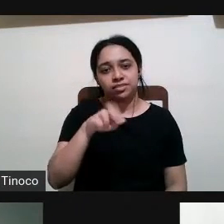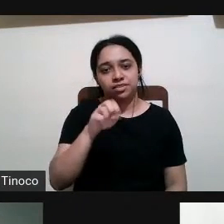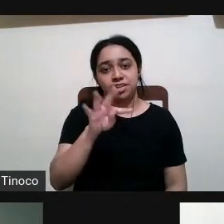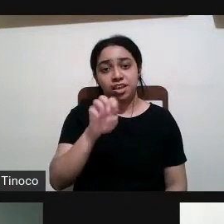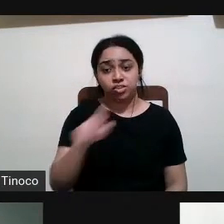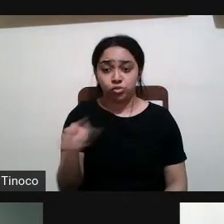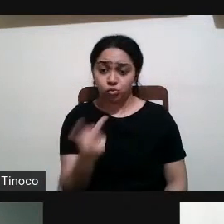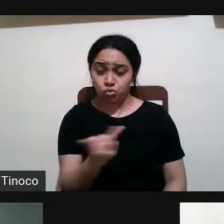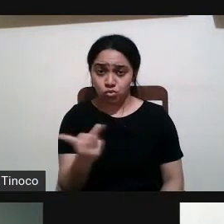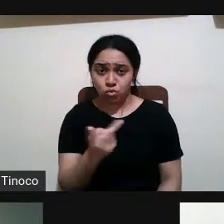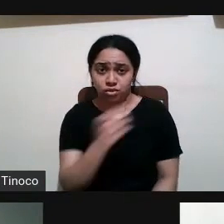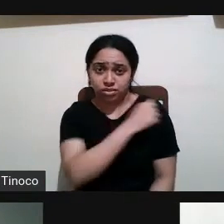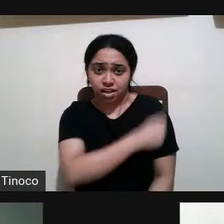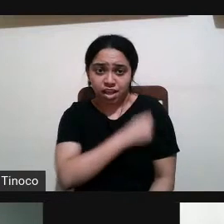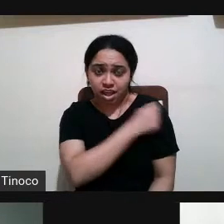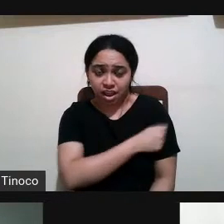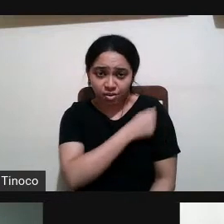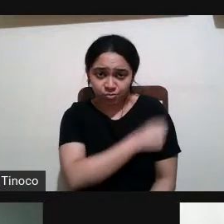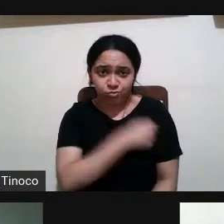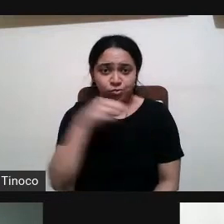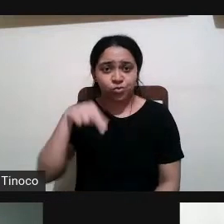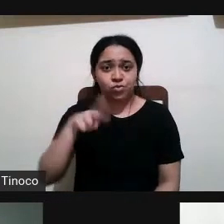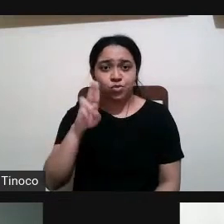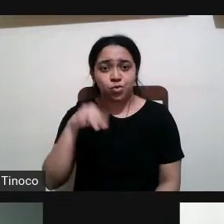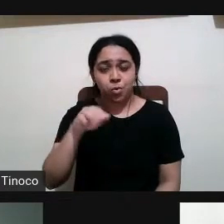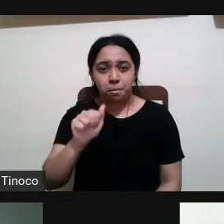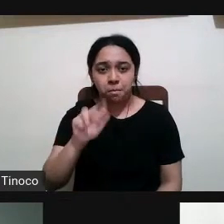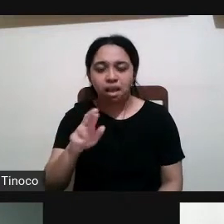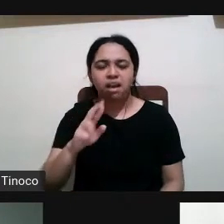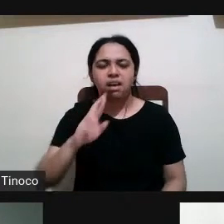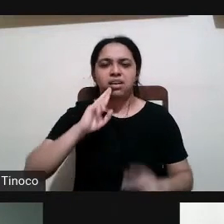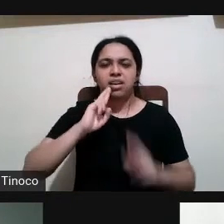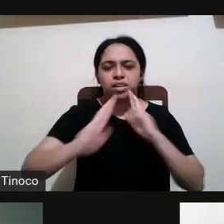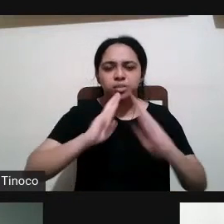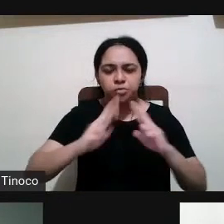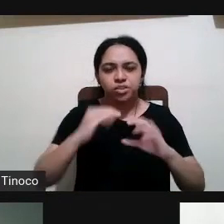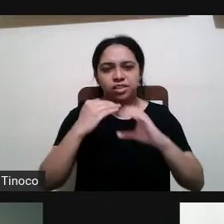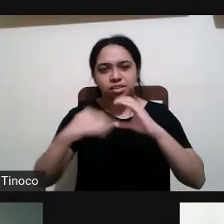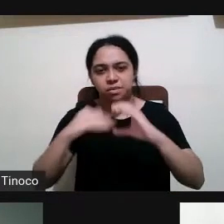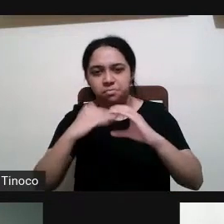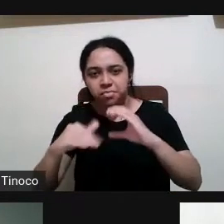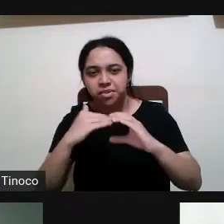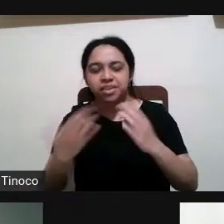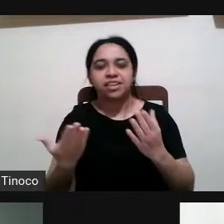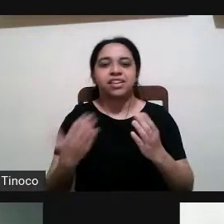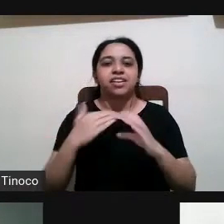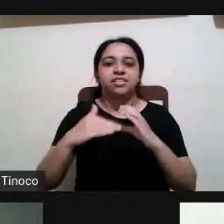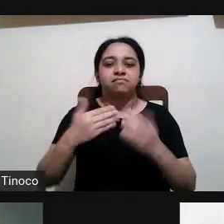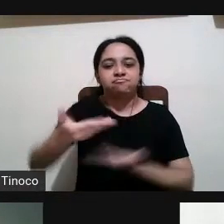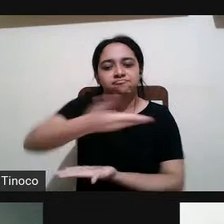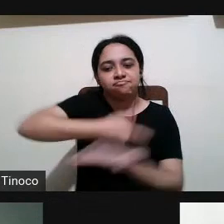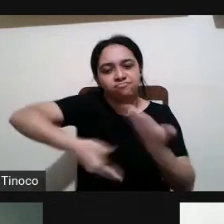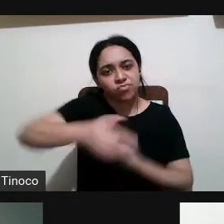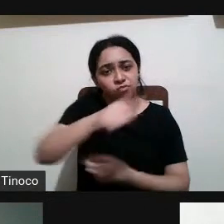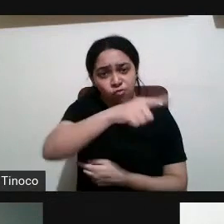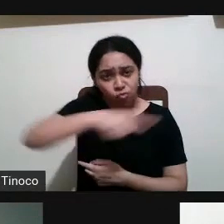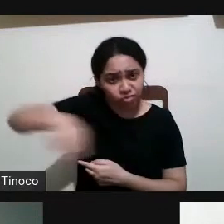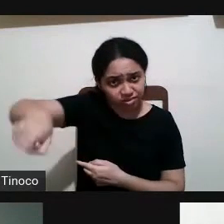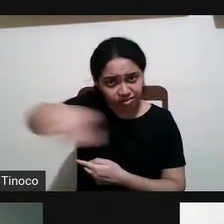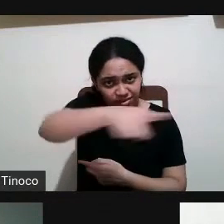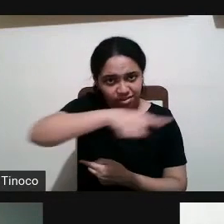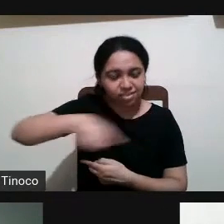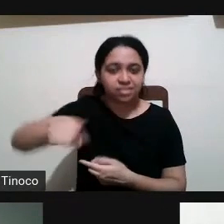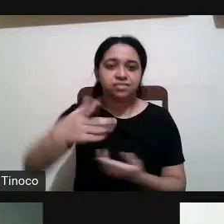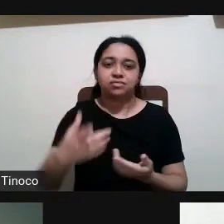ali respondendo e-mail, mandando mensagem para vocês, interagindo com vocês o tempo todo. Então, a gente não pode deixar de agradecer